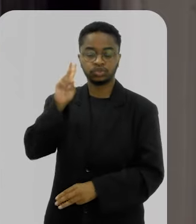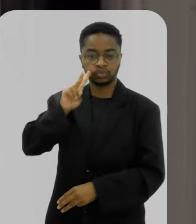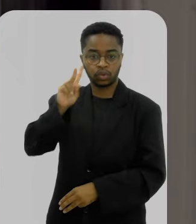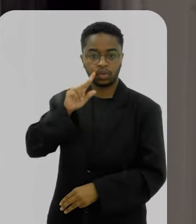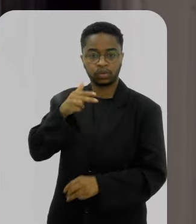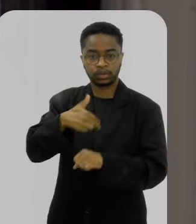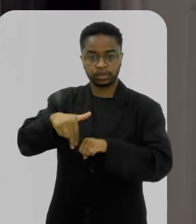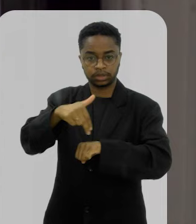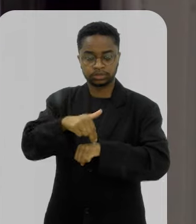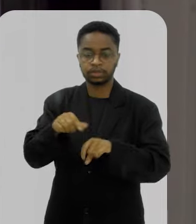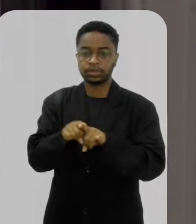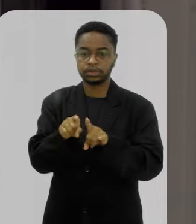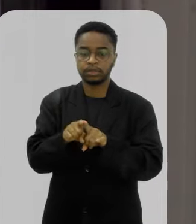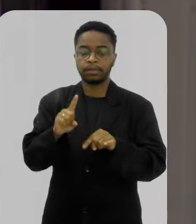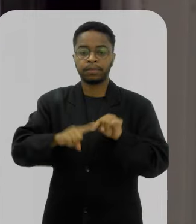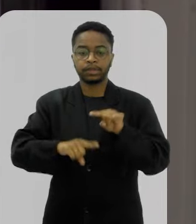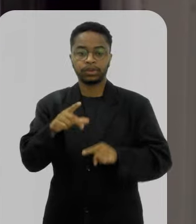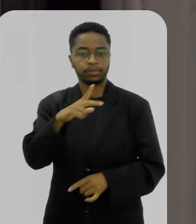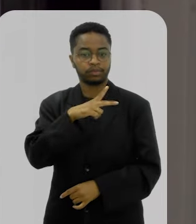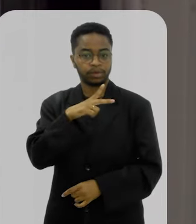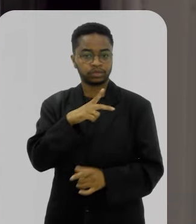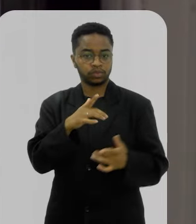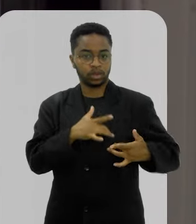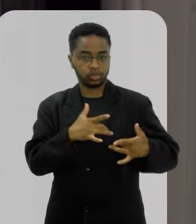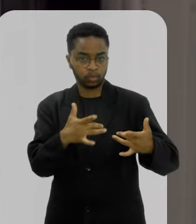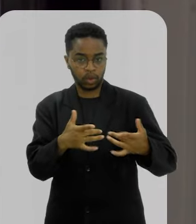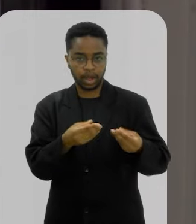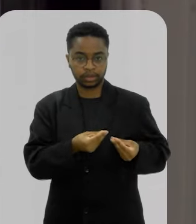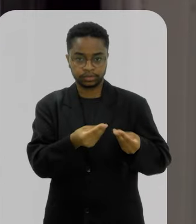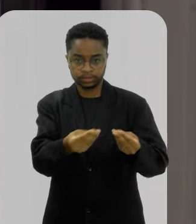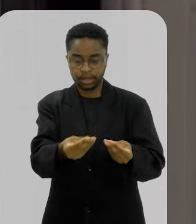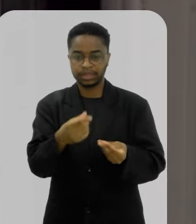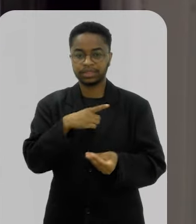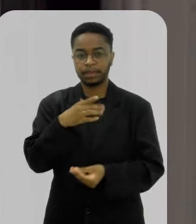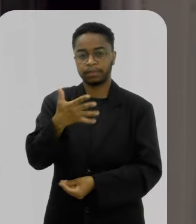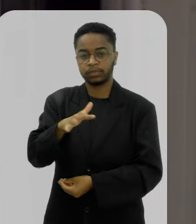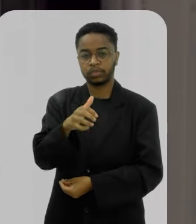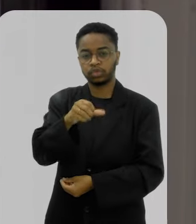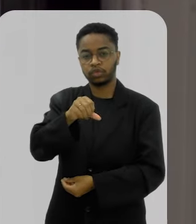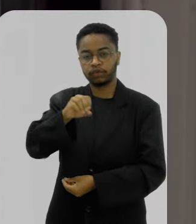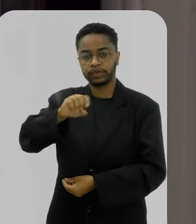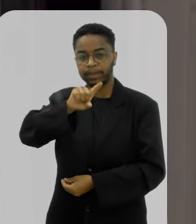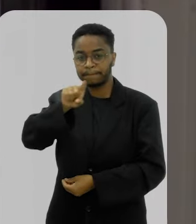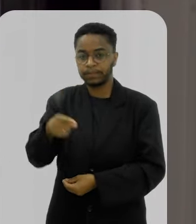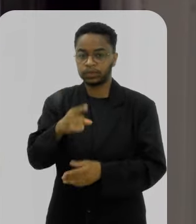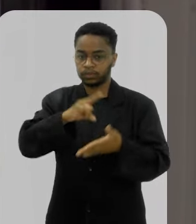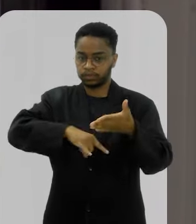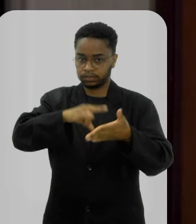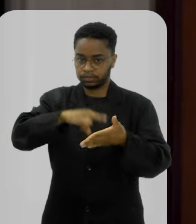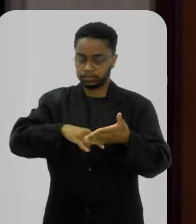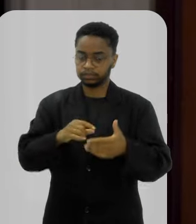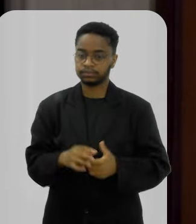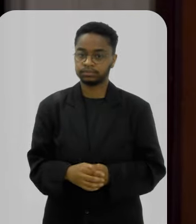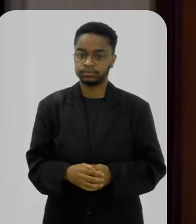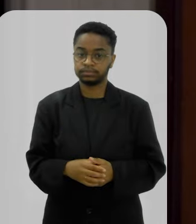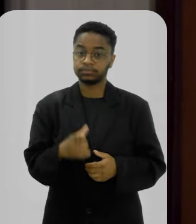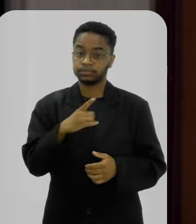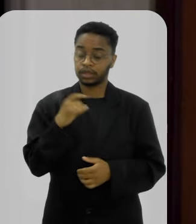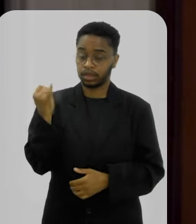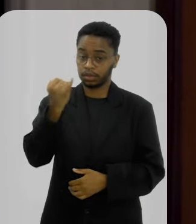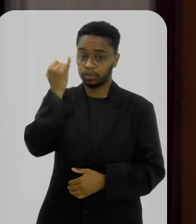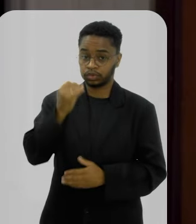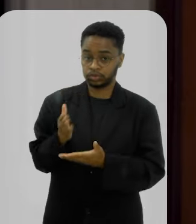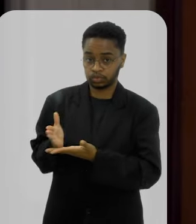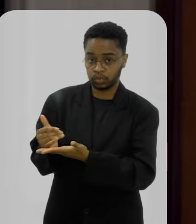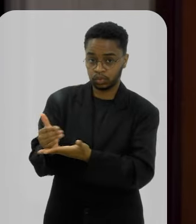Nacional e também de coleções de acervos pessoais que foram doados. São cerca de 90 mil documentos. Uma